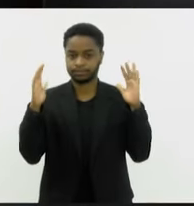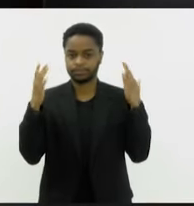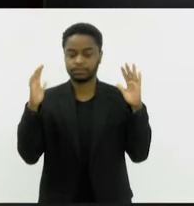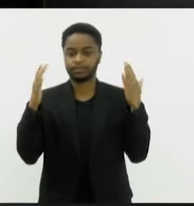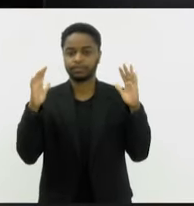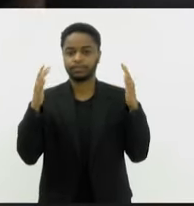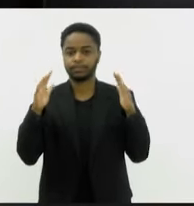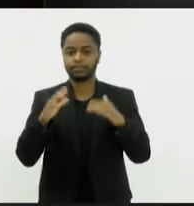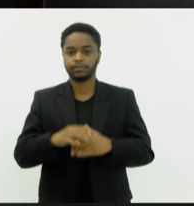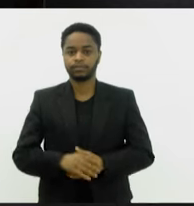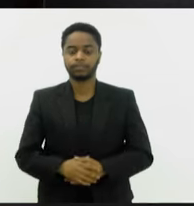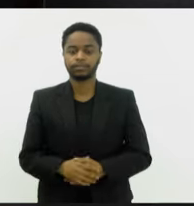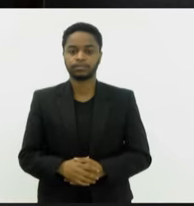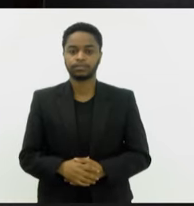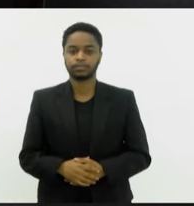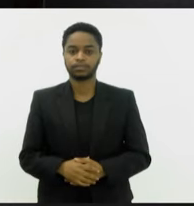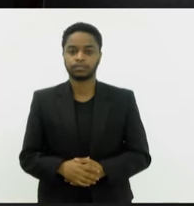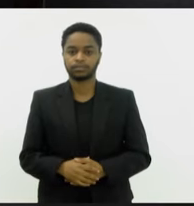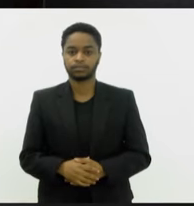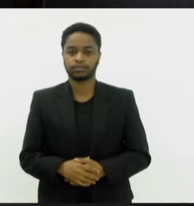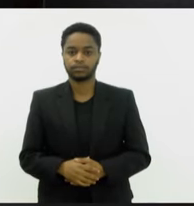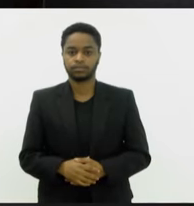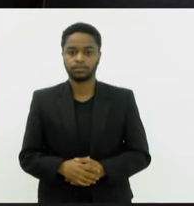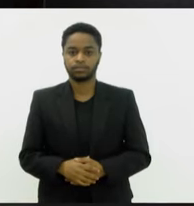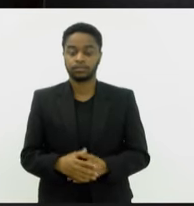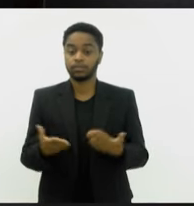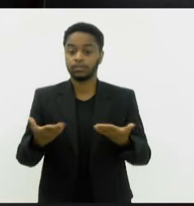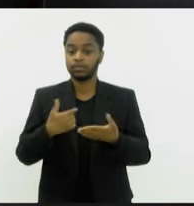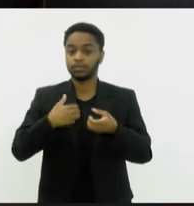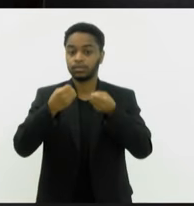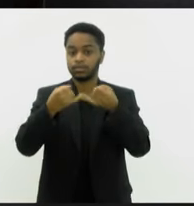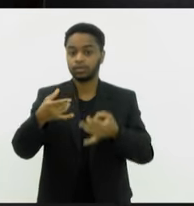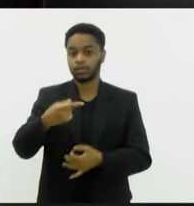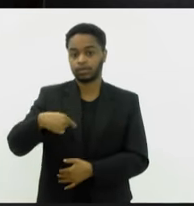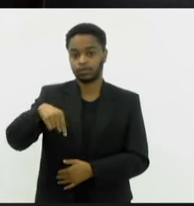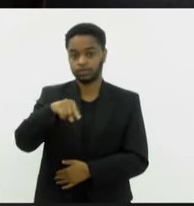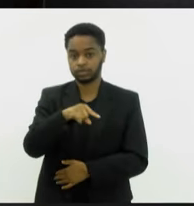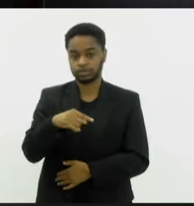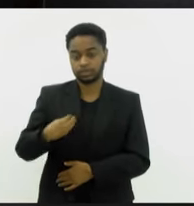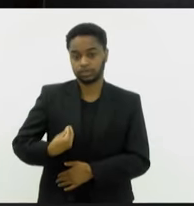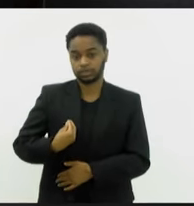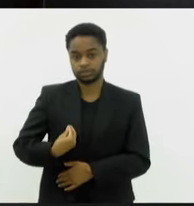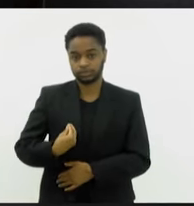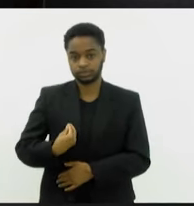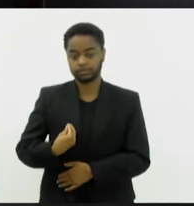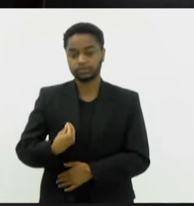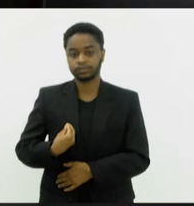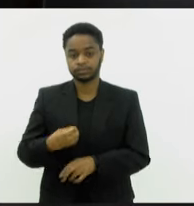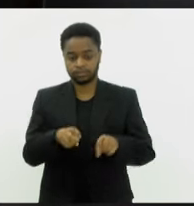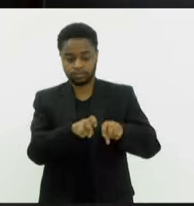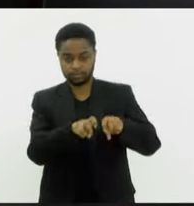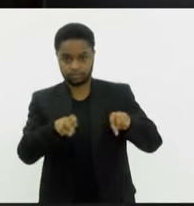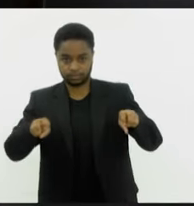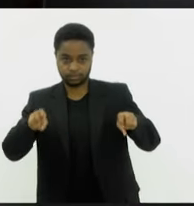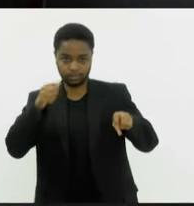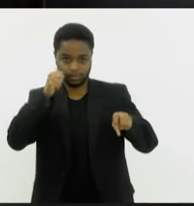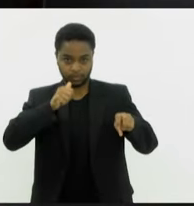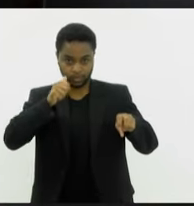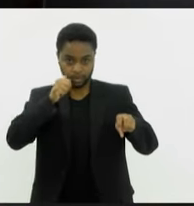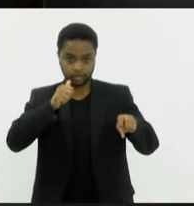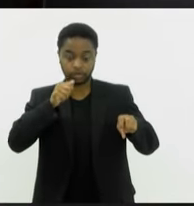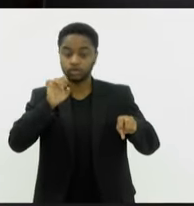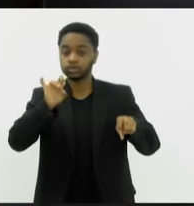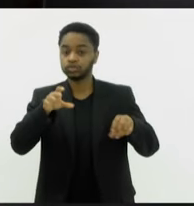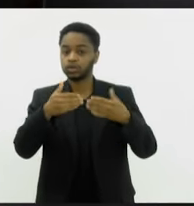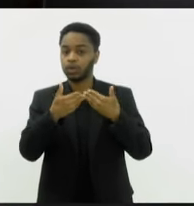eloto eu gostaria de explicar para todos e todos presentes que essa essa mesa aqui agora é só uma mesa